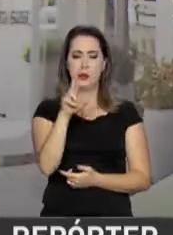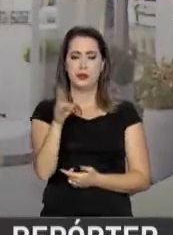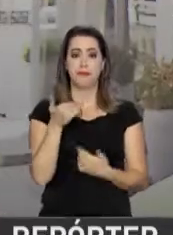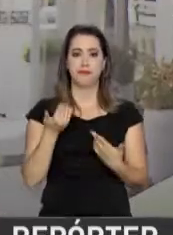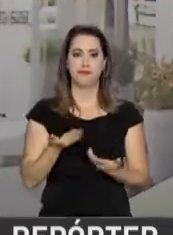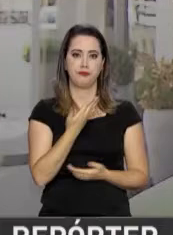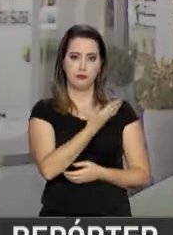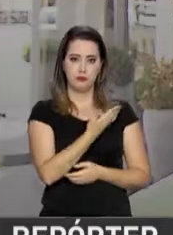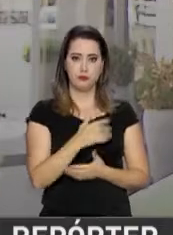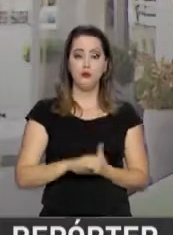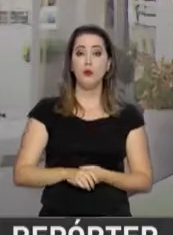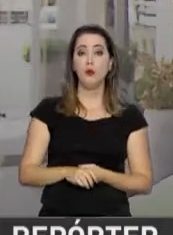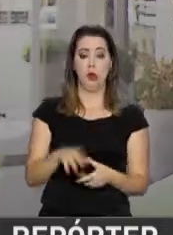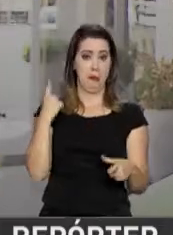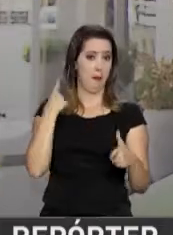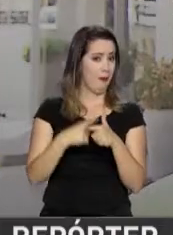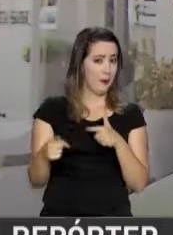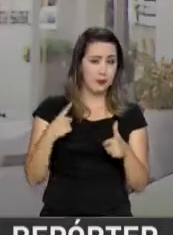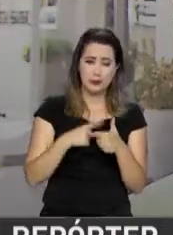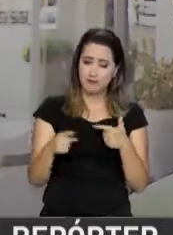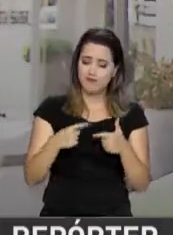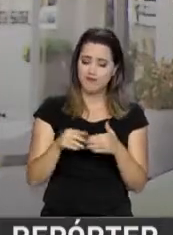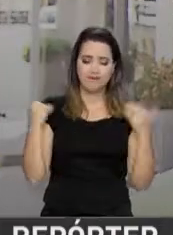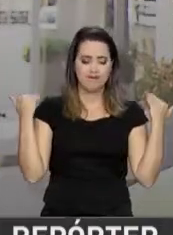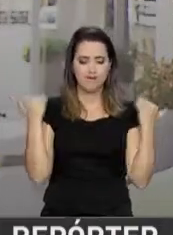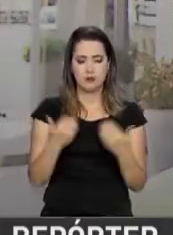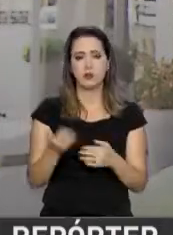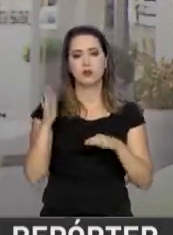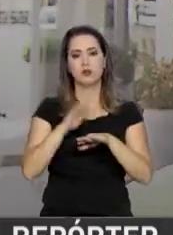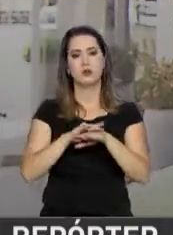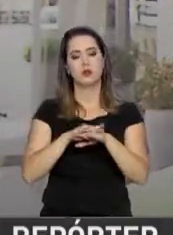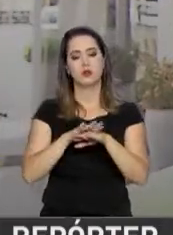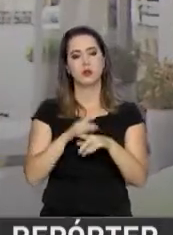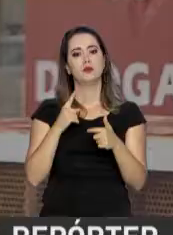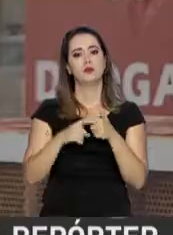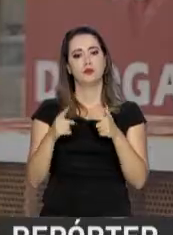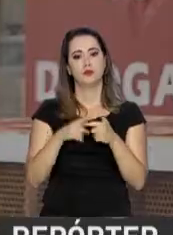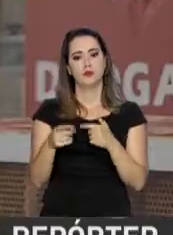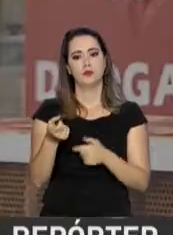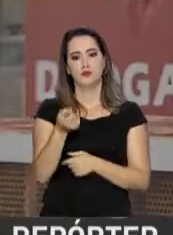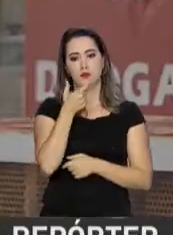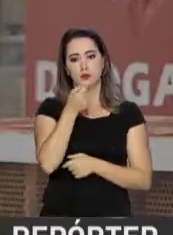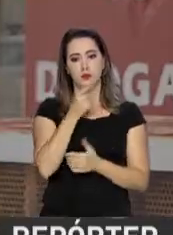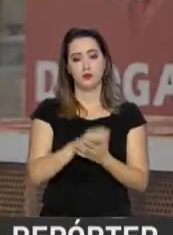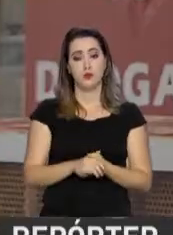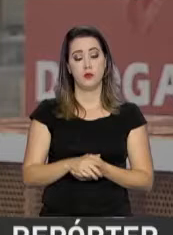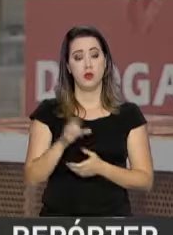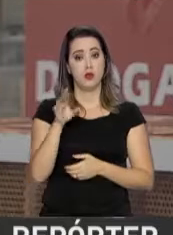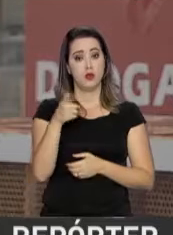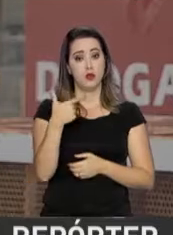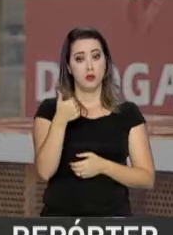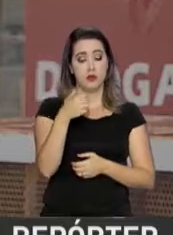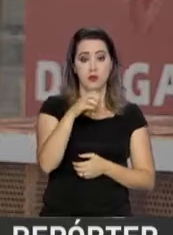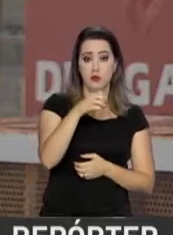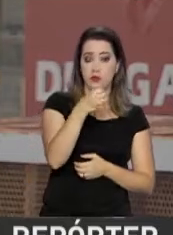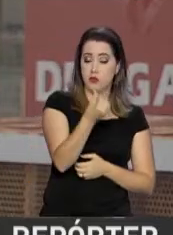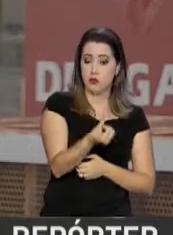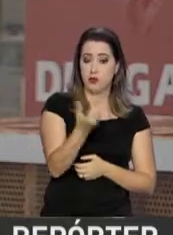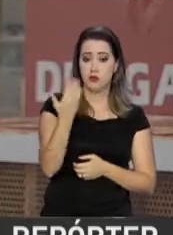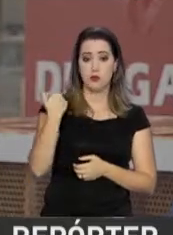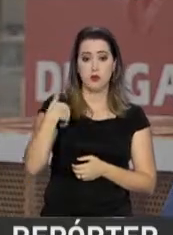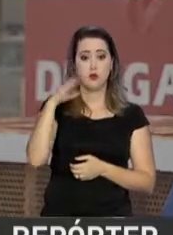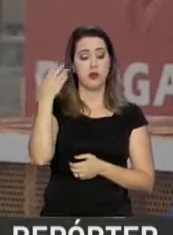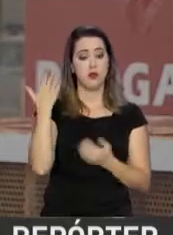vamos dizer sim para enfrentar a doença que é o acesso ao medicamento só em 2016 o sus gastou